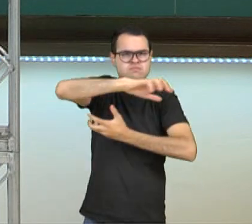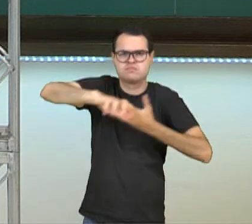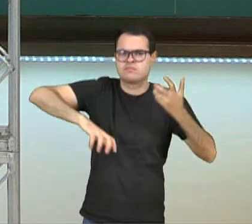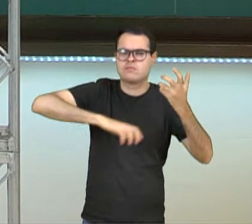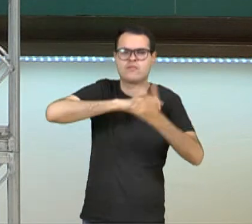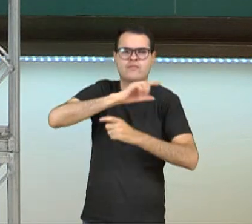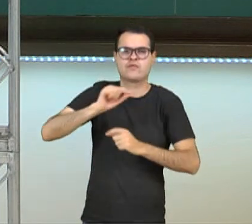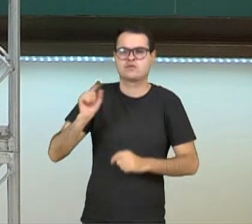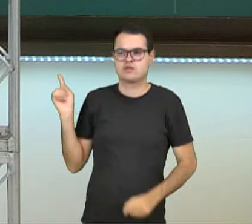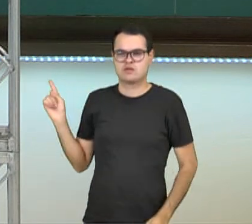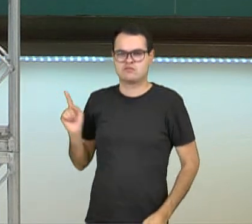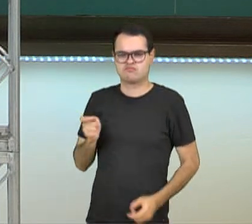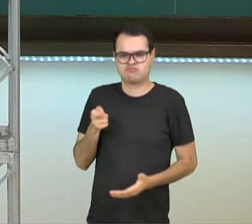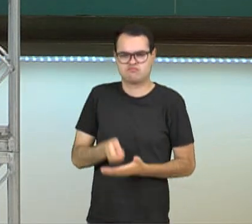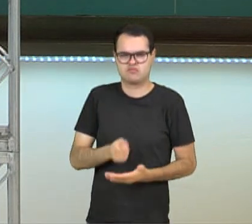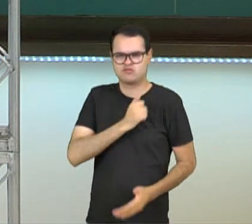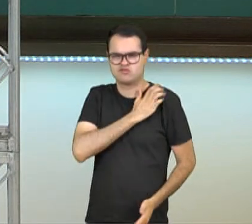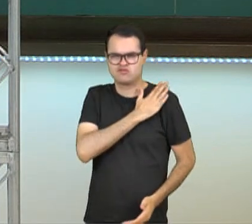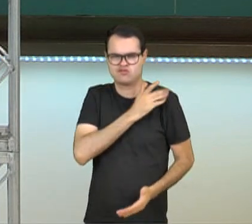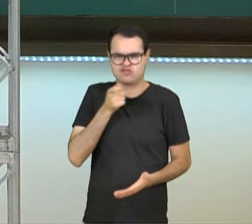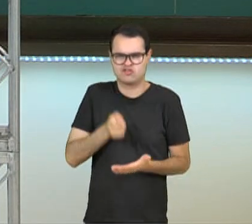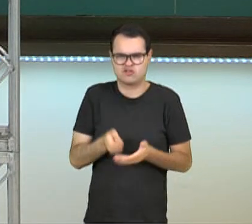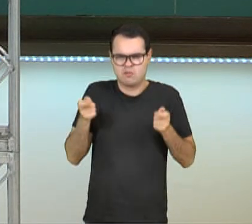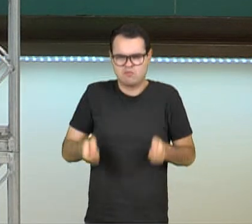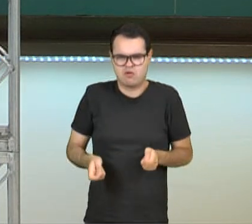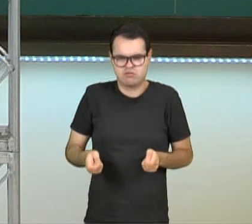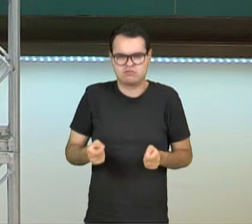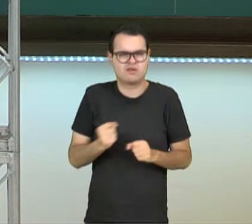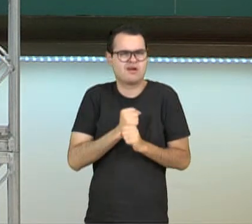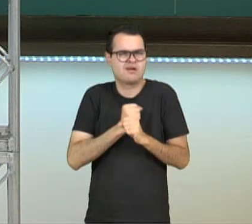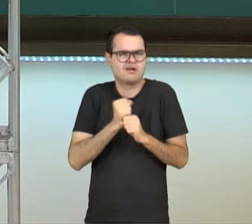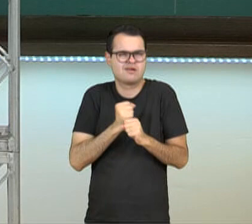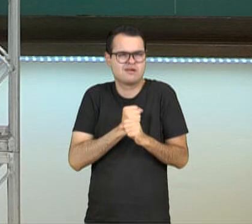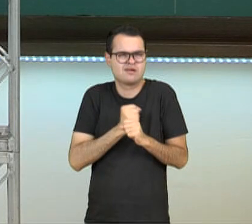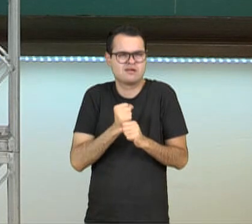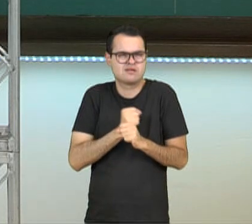que o ditador, que já estava ali há muitos anos no poder,